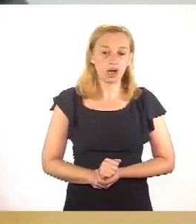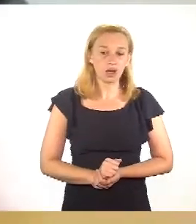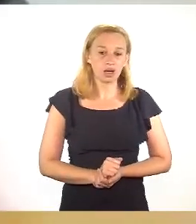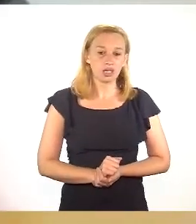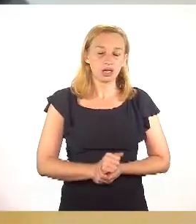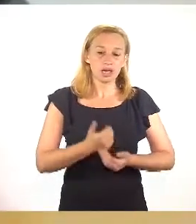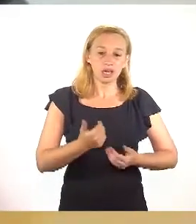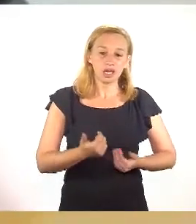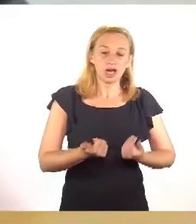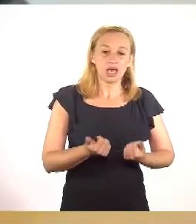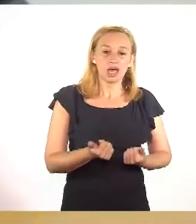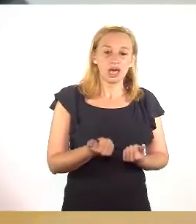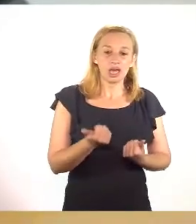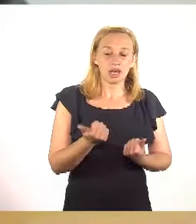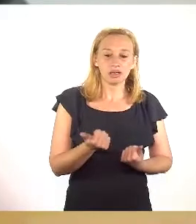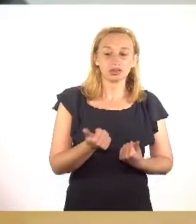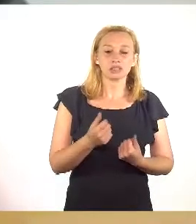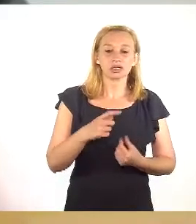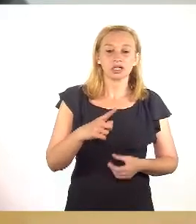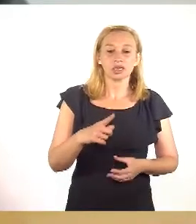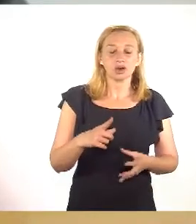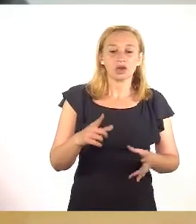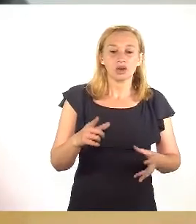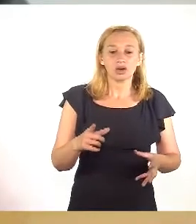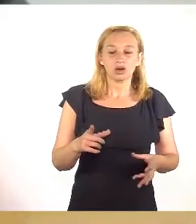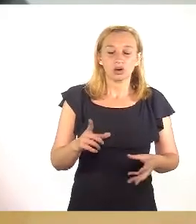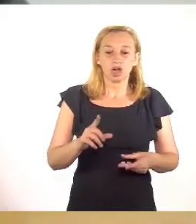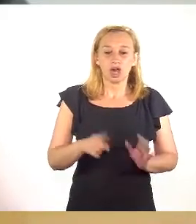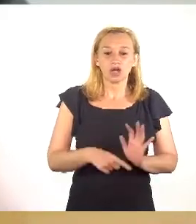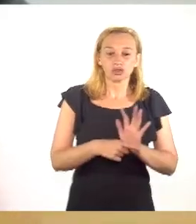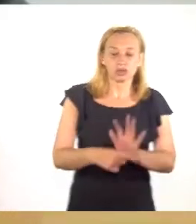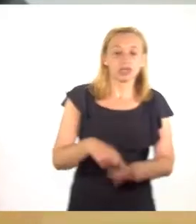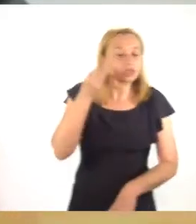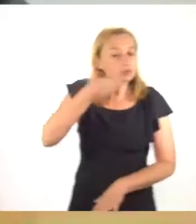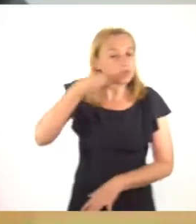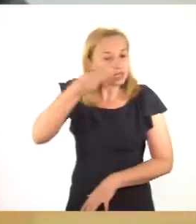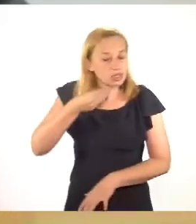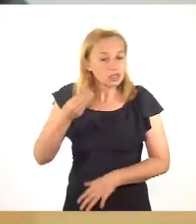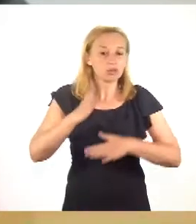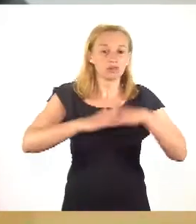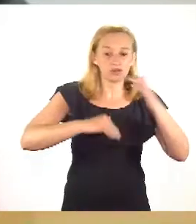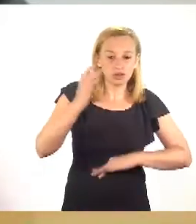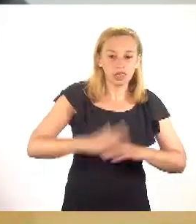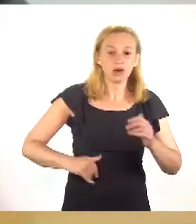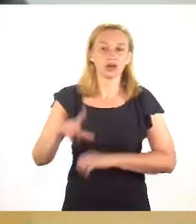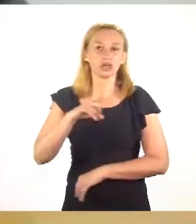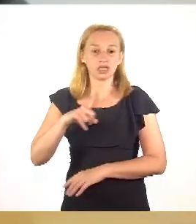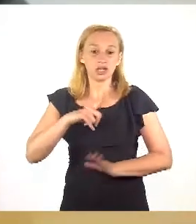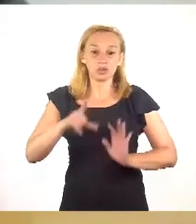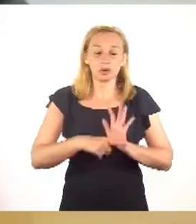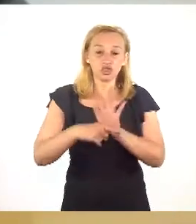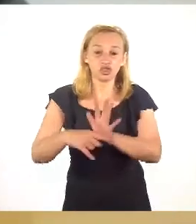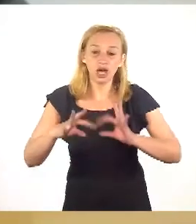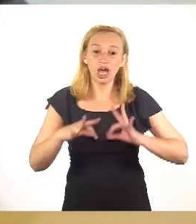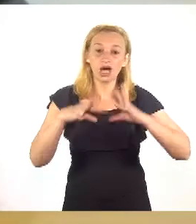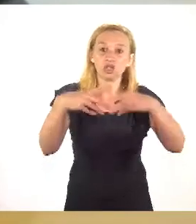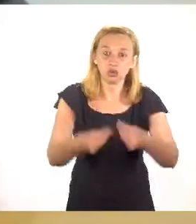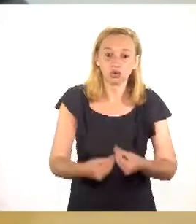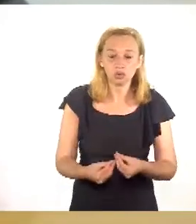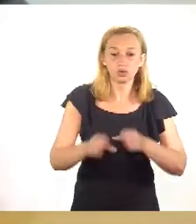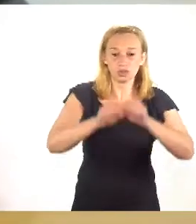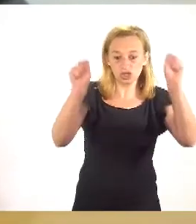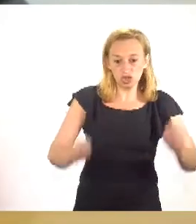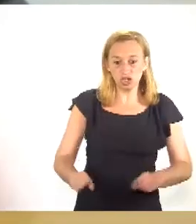essa experiência profissional que eu tenho de uma maneira que a gente beneficie a todo o sistema econômico que a